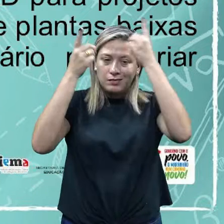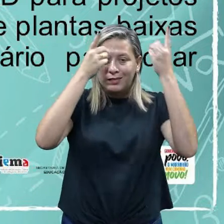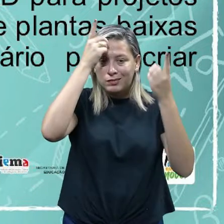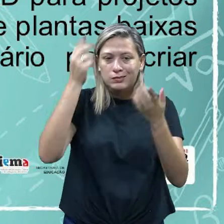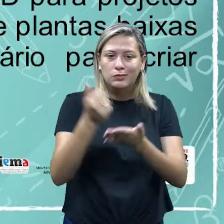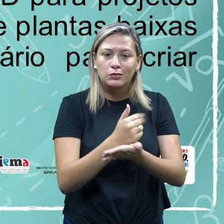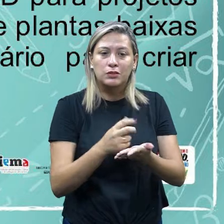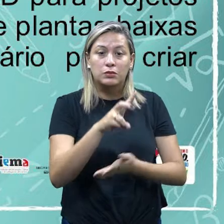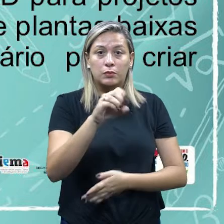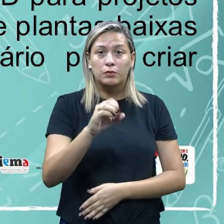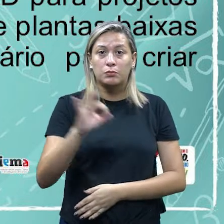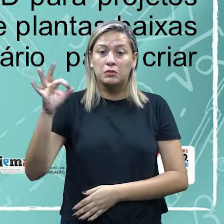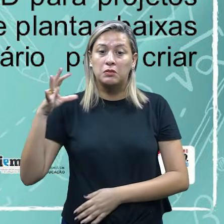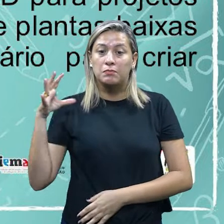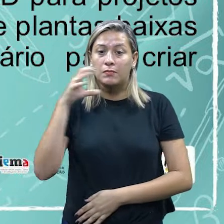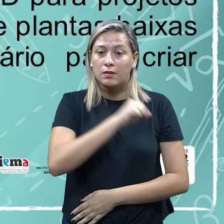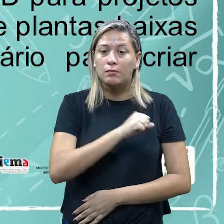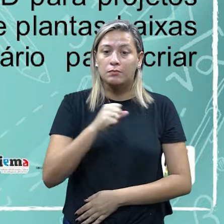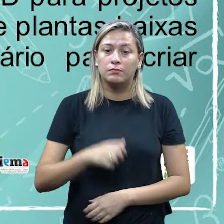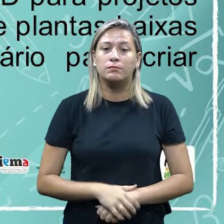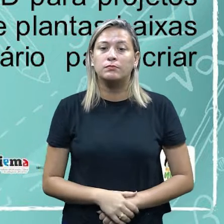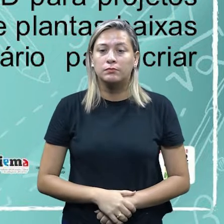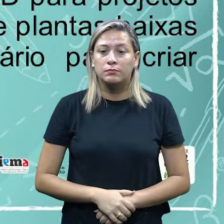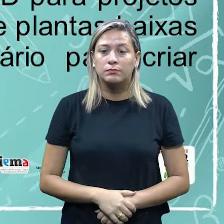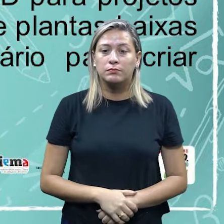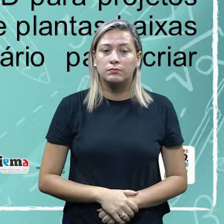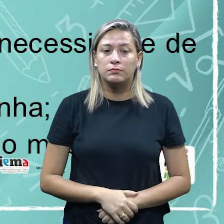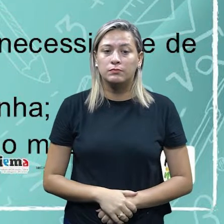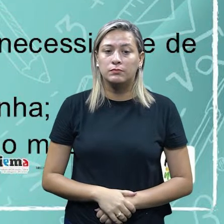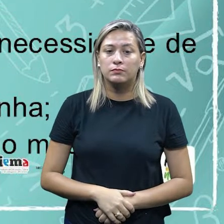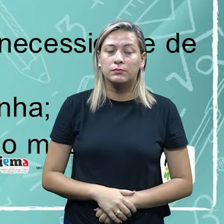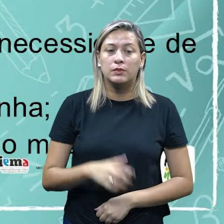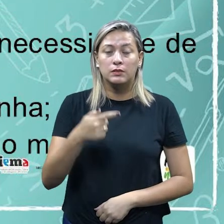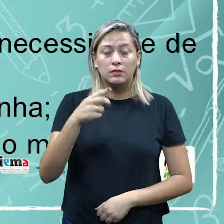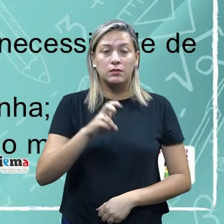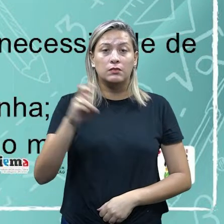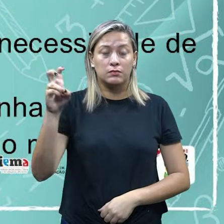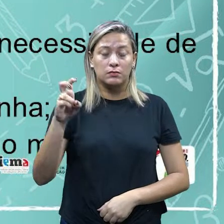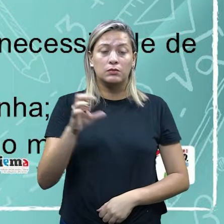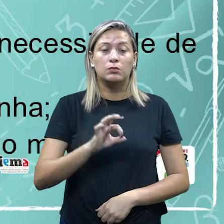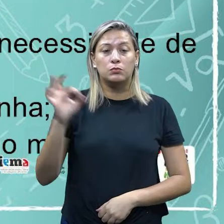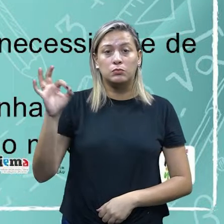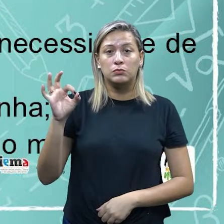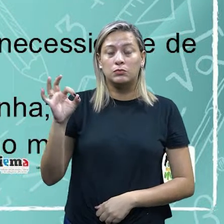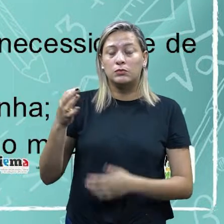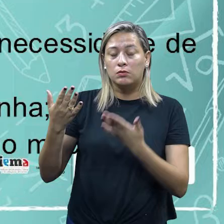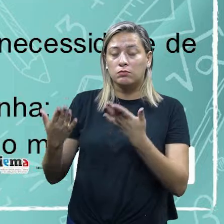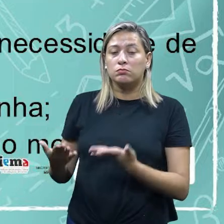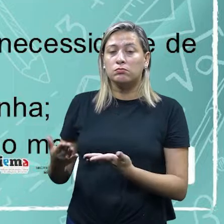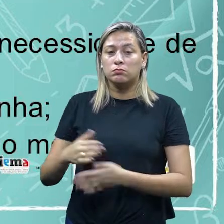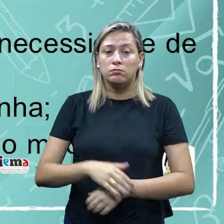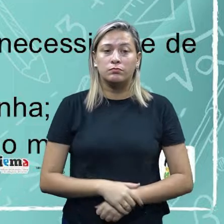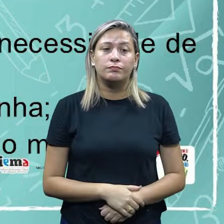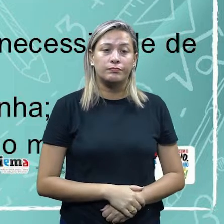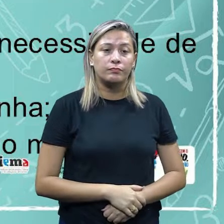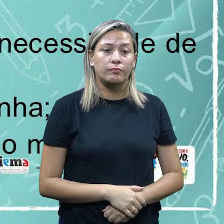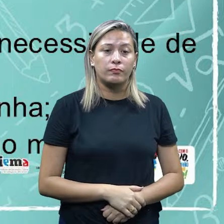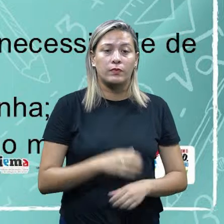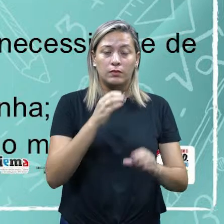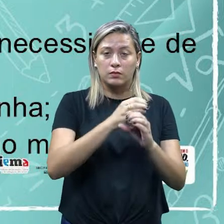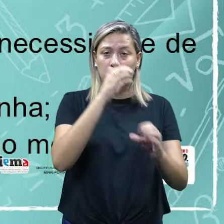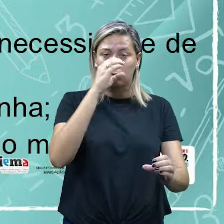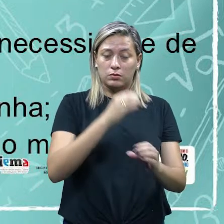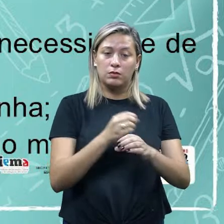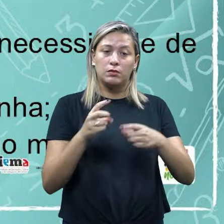criar elevações arquitetônicas em até 75%. Dentro da engenharia mecânica, a gente tem